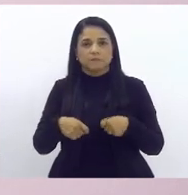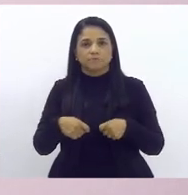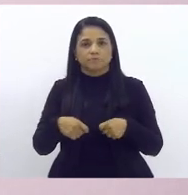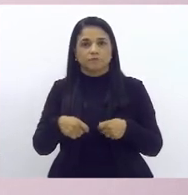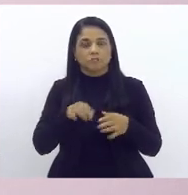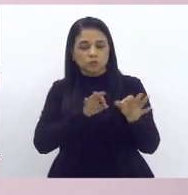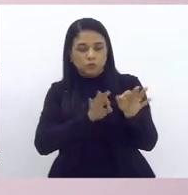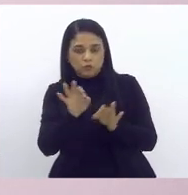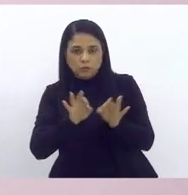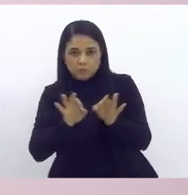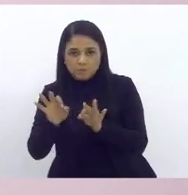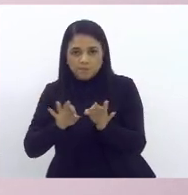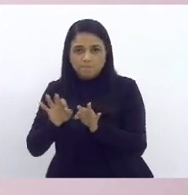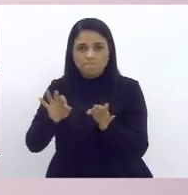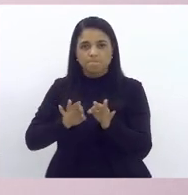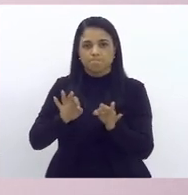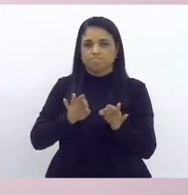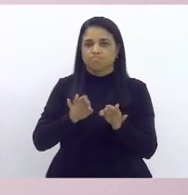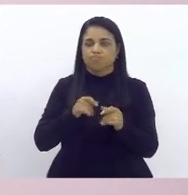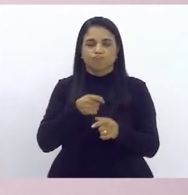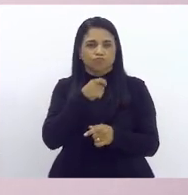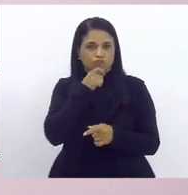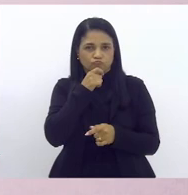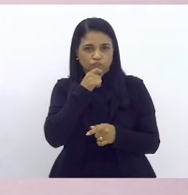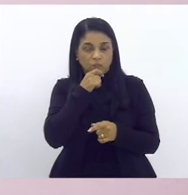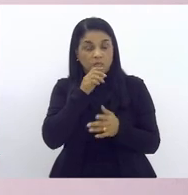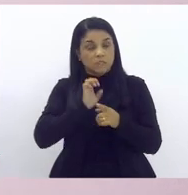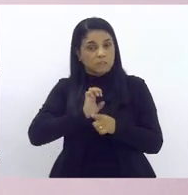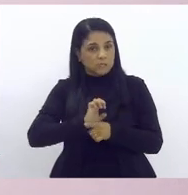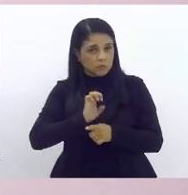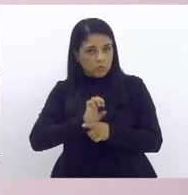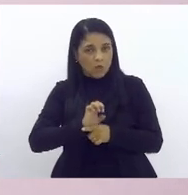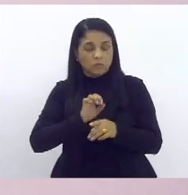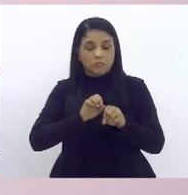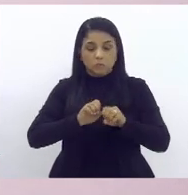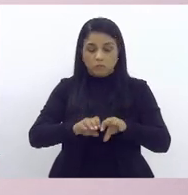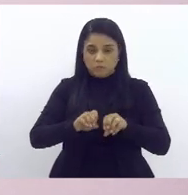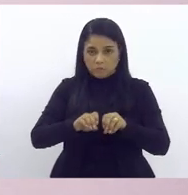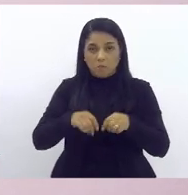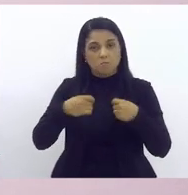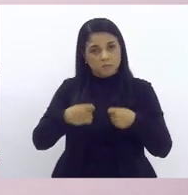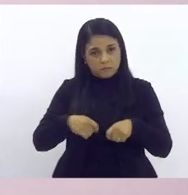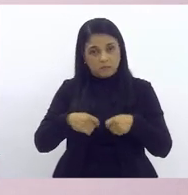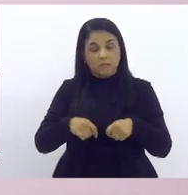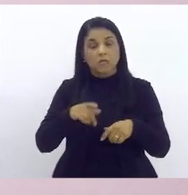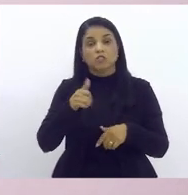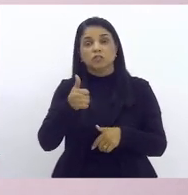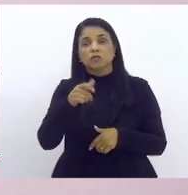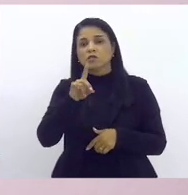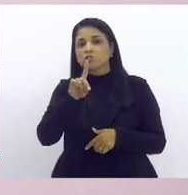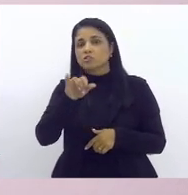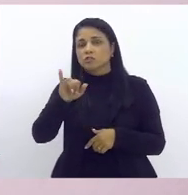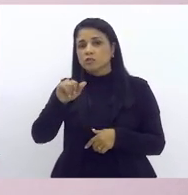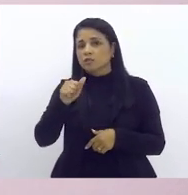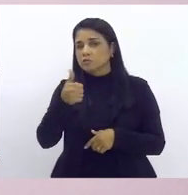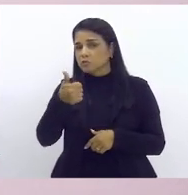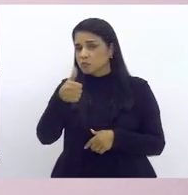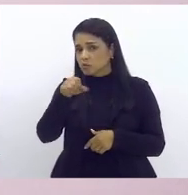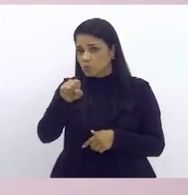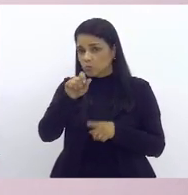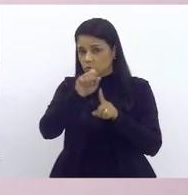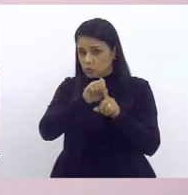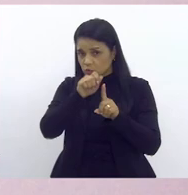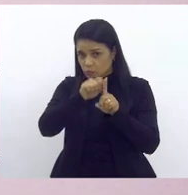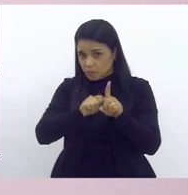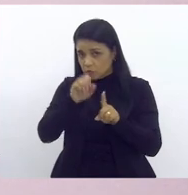de um planejamento, que nós temos, não temos um planejamento estadual da educação. E, no dia 18, já aproveito aqui, no dia